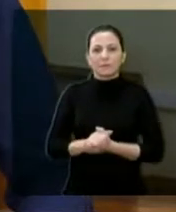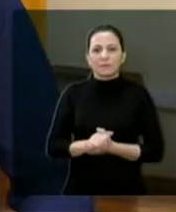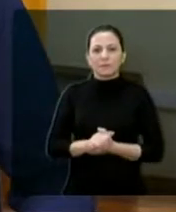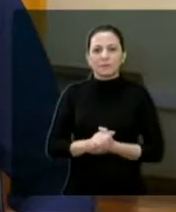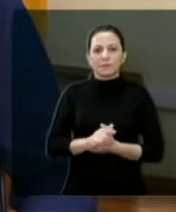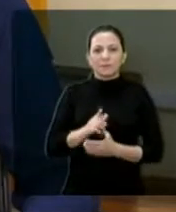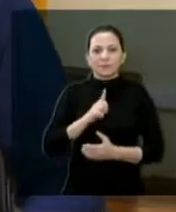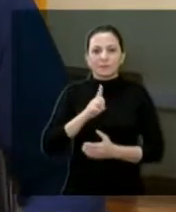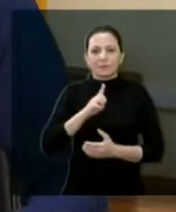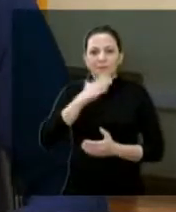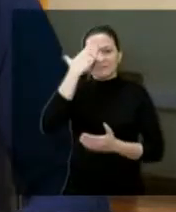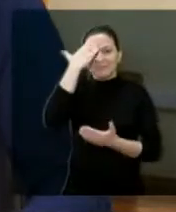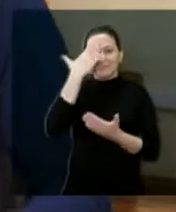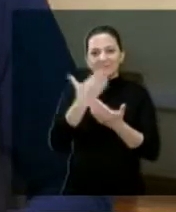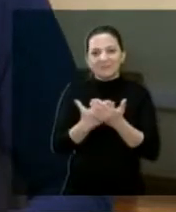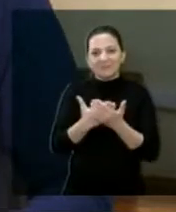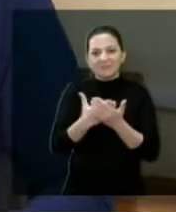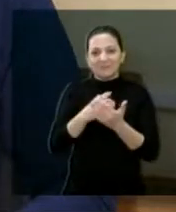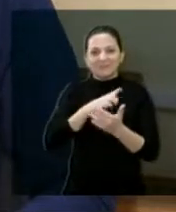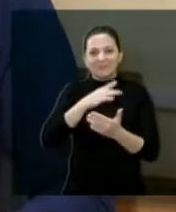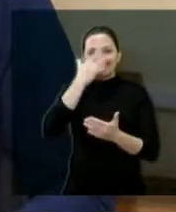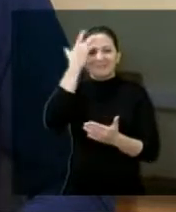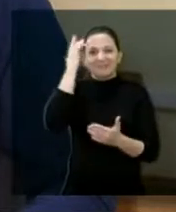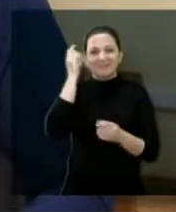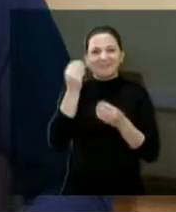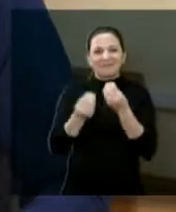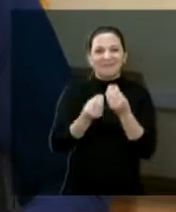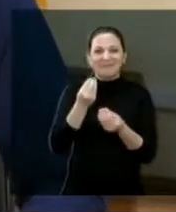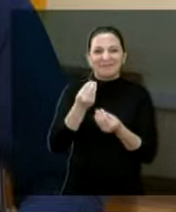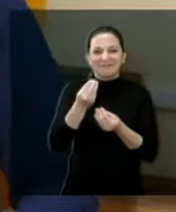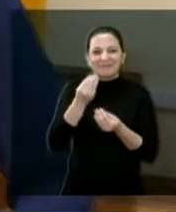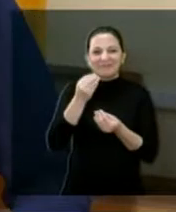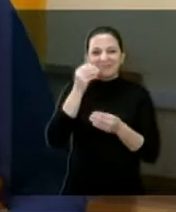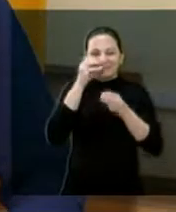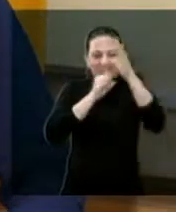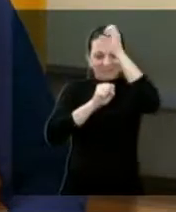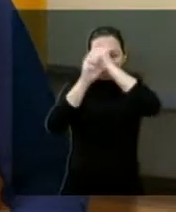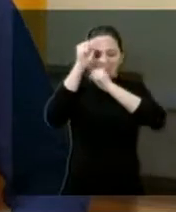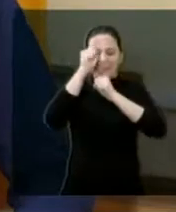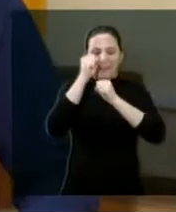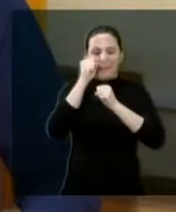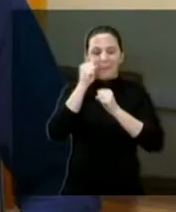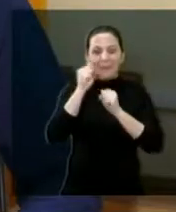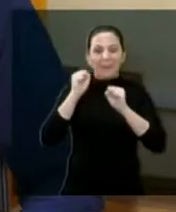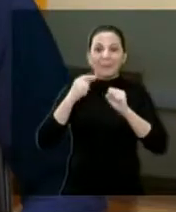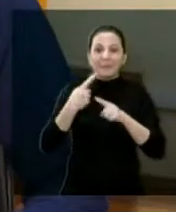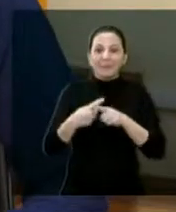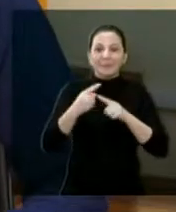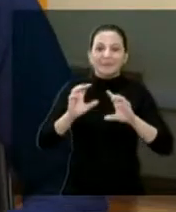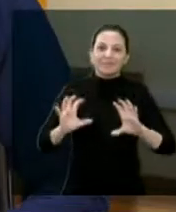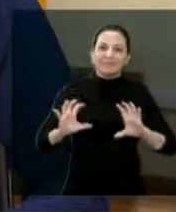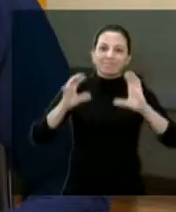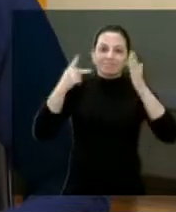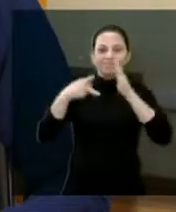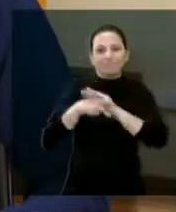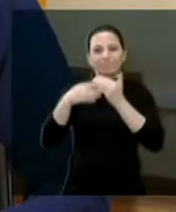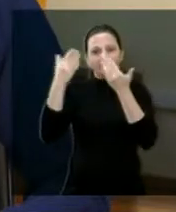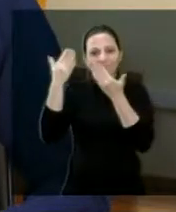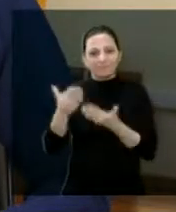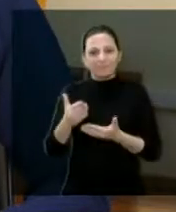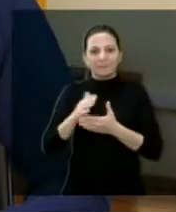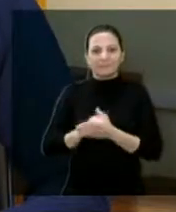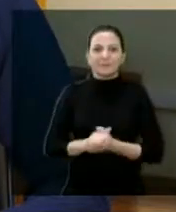tenho certeza que muita gente aprendeu muita coisa com ele. E isso eu faço com uma homenagem a ele. Ele uma vez...